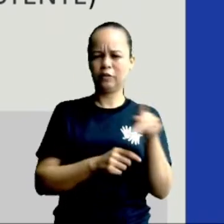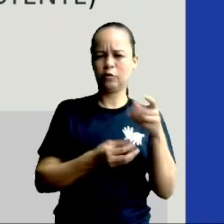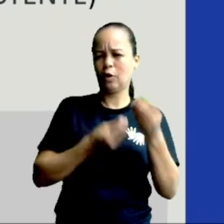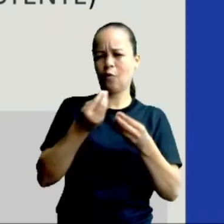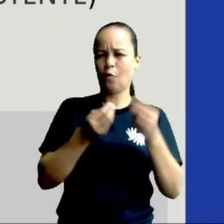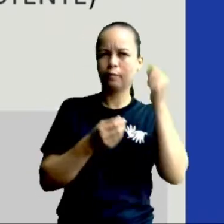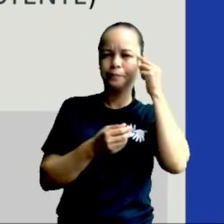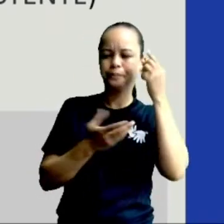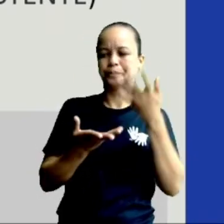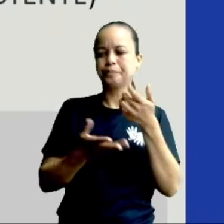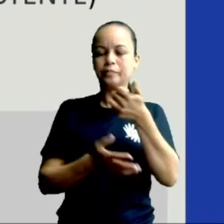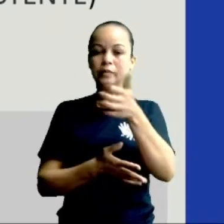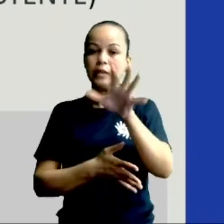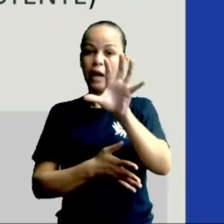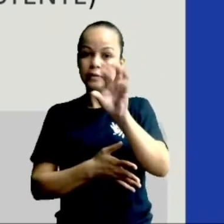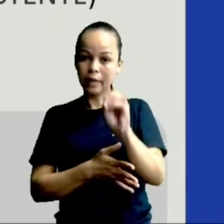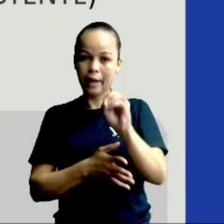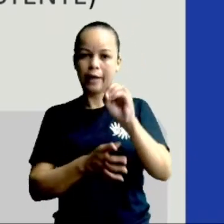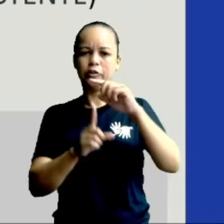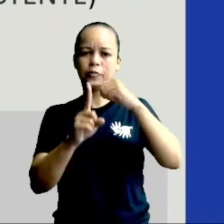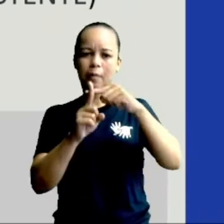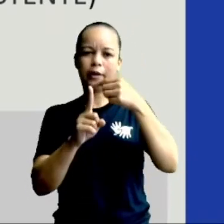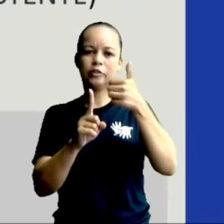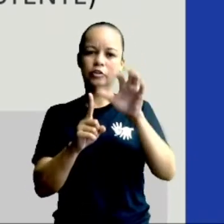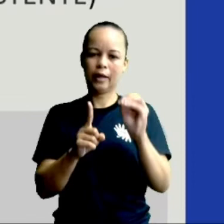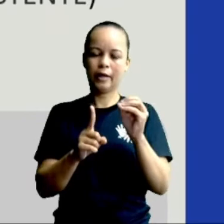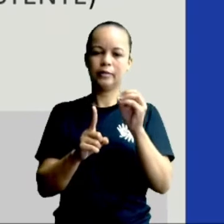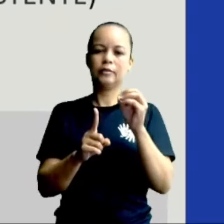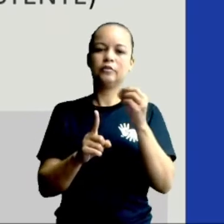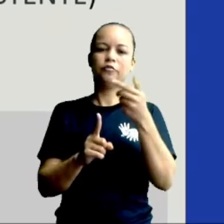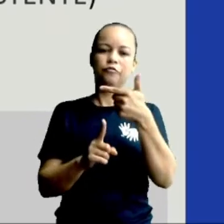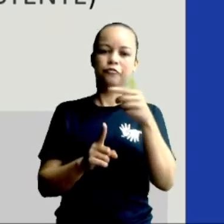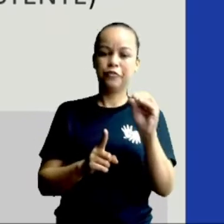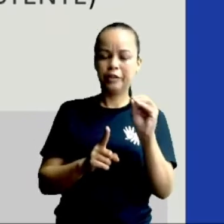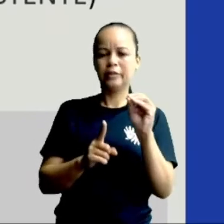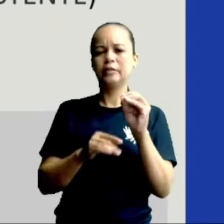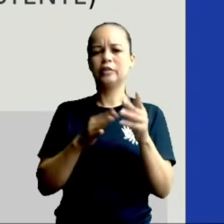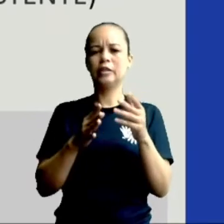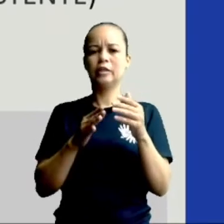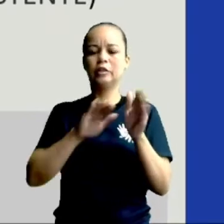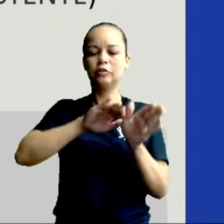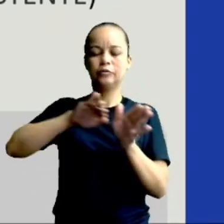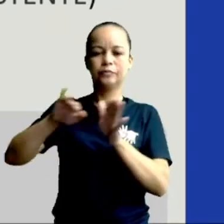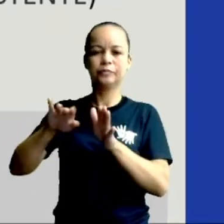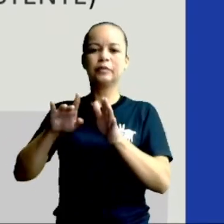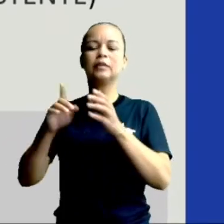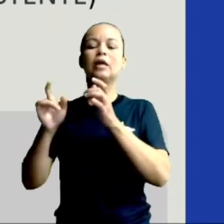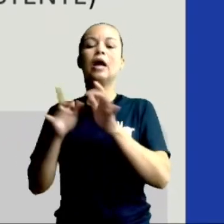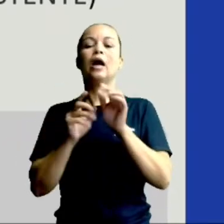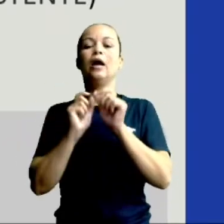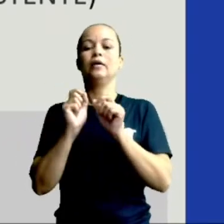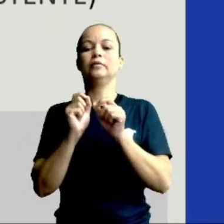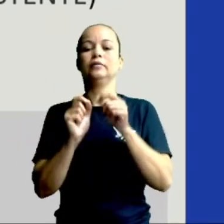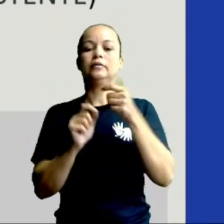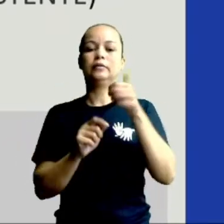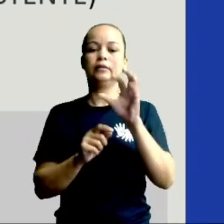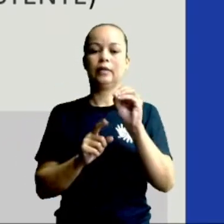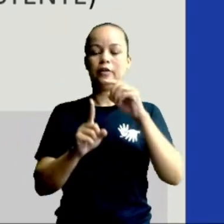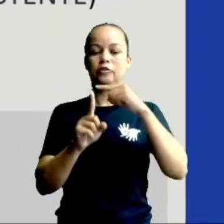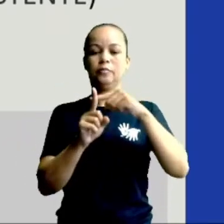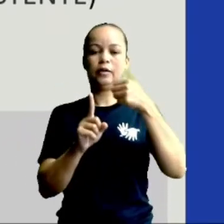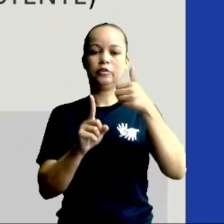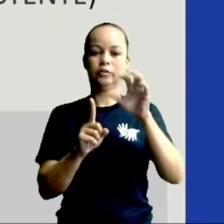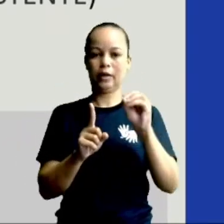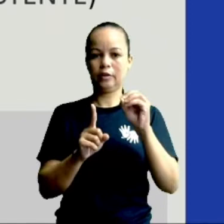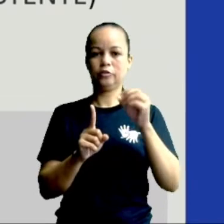mais 10, 20. Esquece o 7 e o 5 que está na unidade. Pega a representação das dezenas. 10 mais 10, 20.